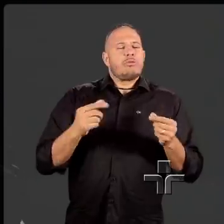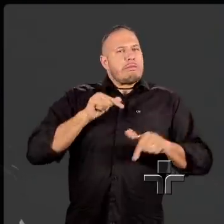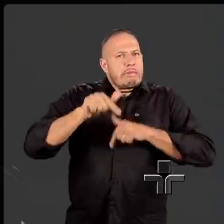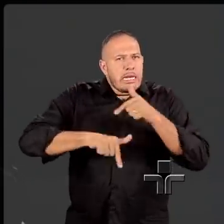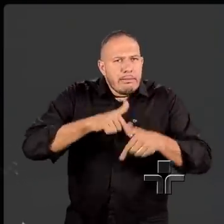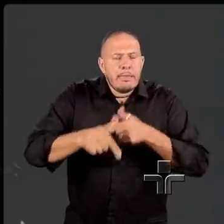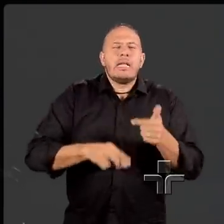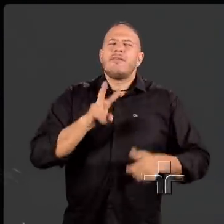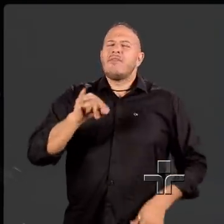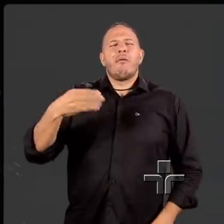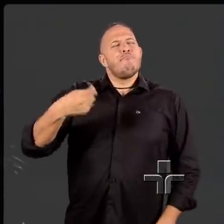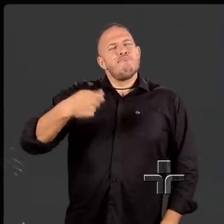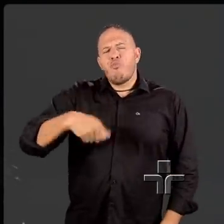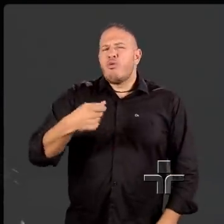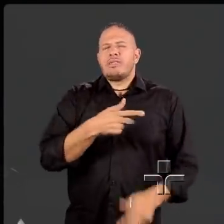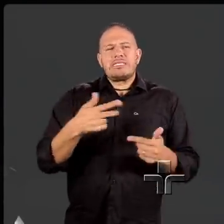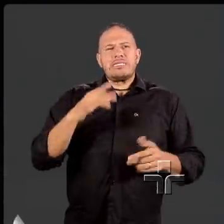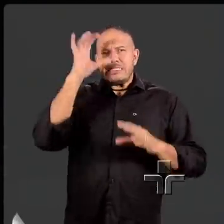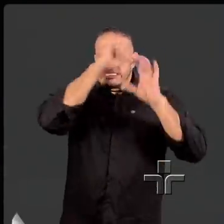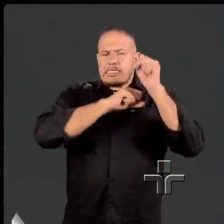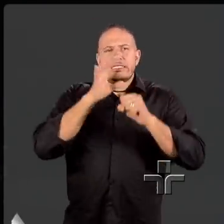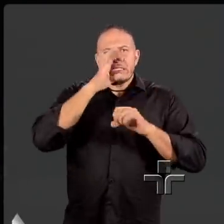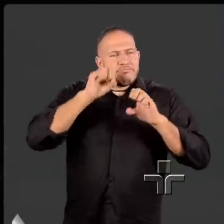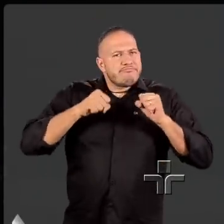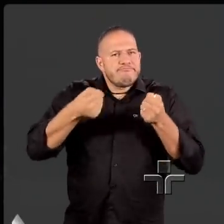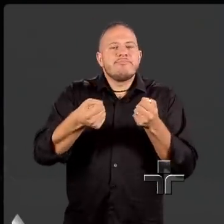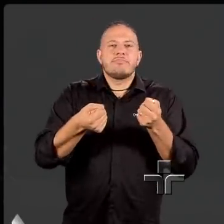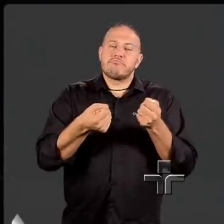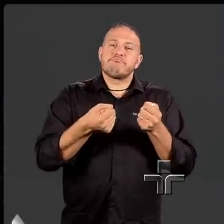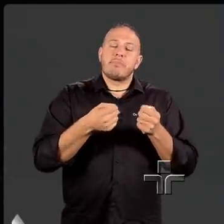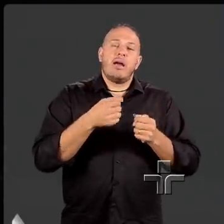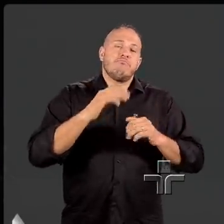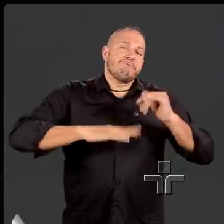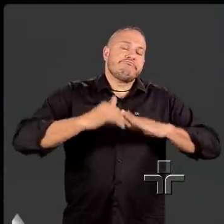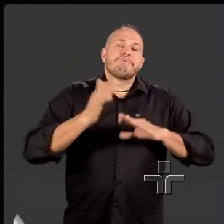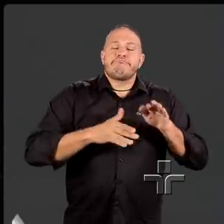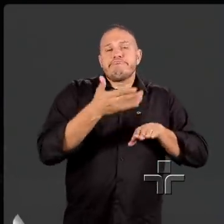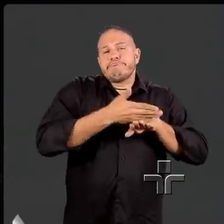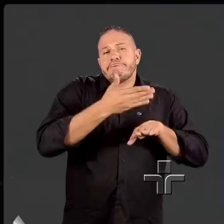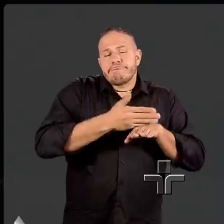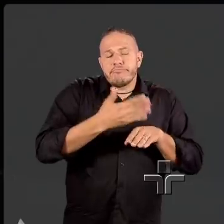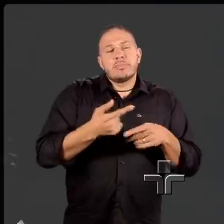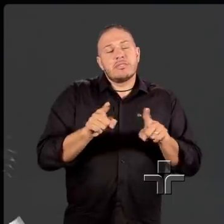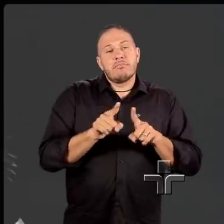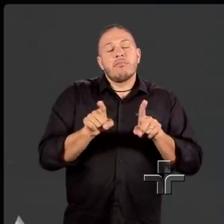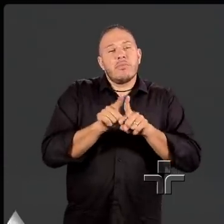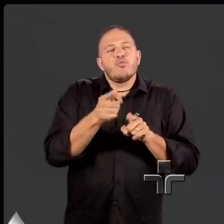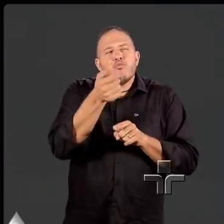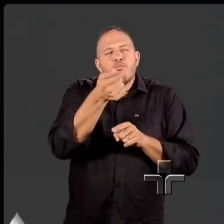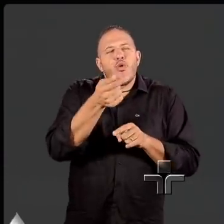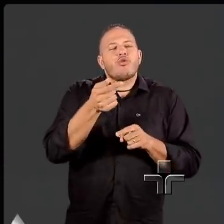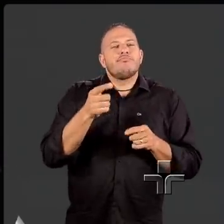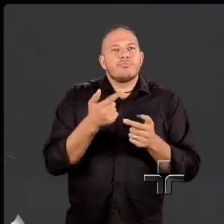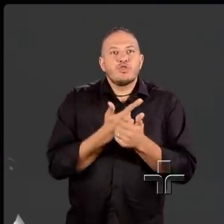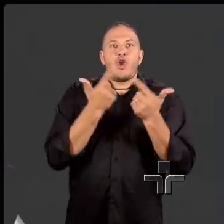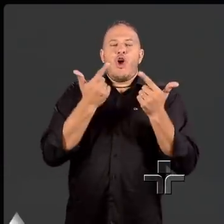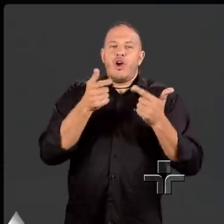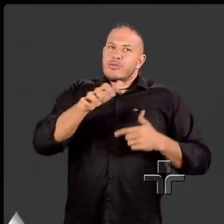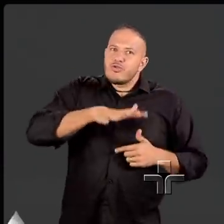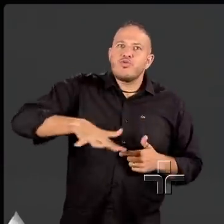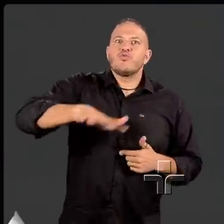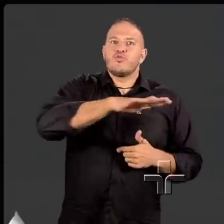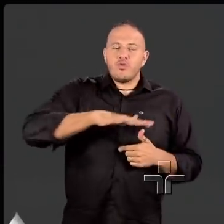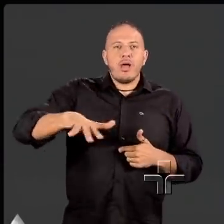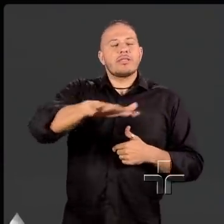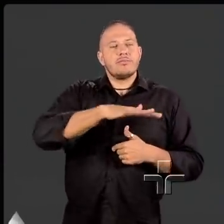vai precisar muita preparação, muita qualificação e vai precisar, ao final, de sorte, para que esse ambiente todo, esse